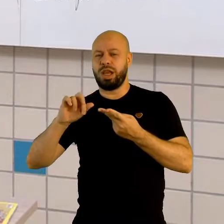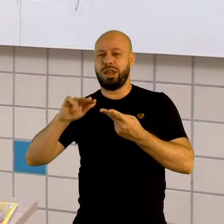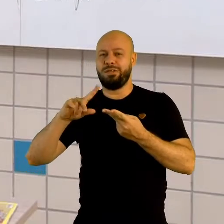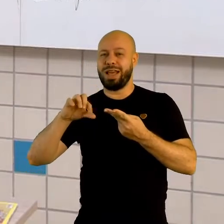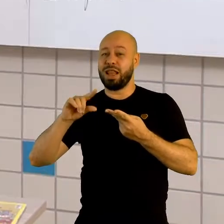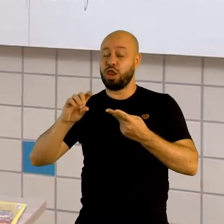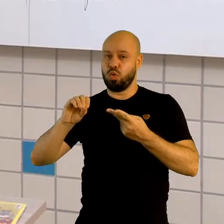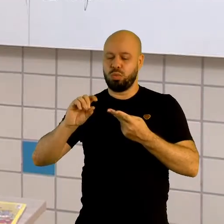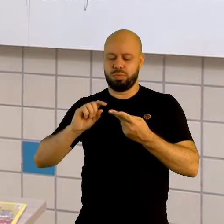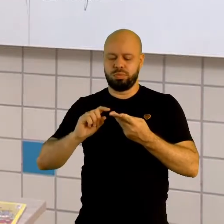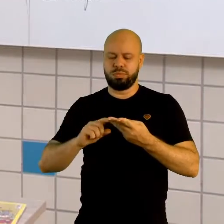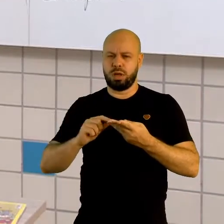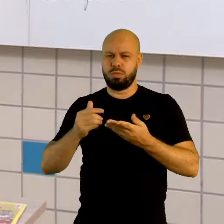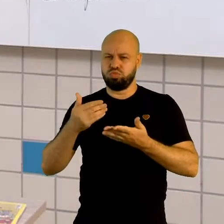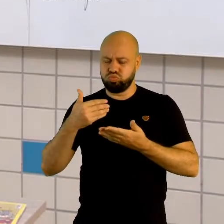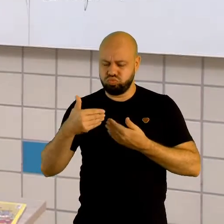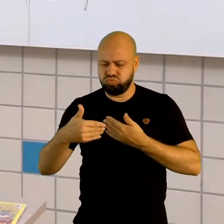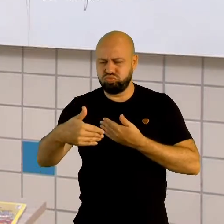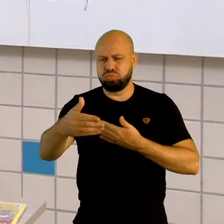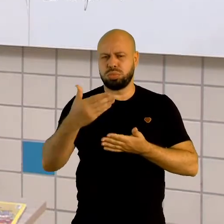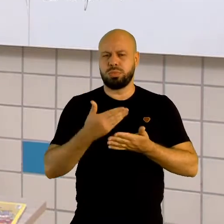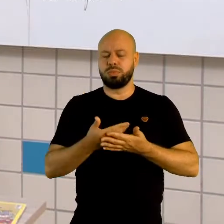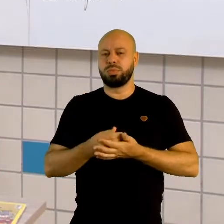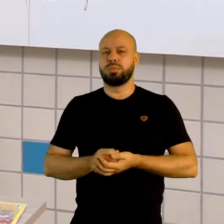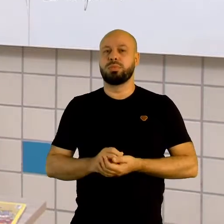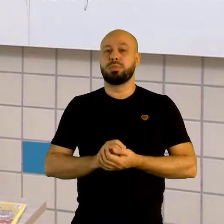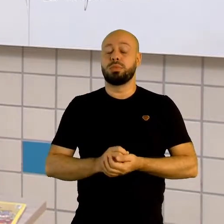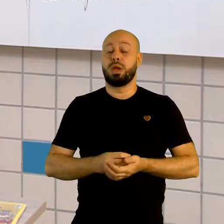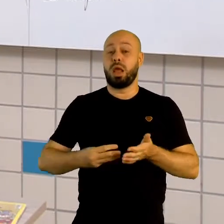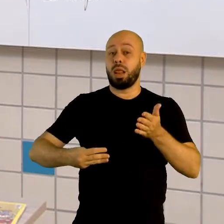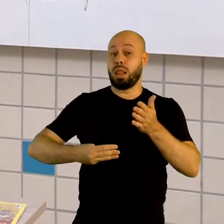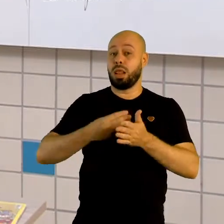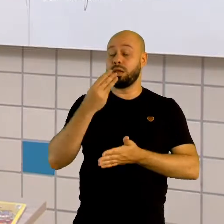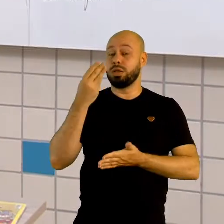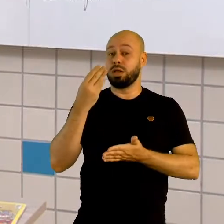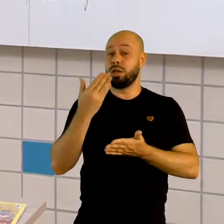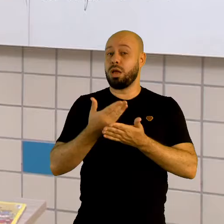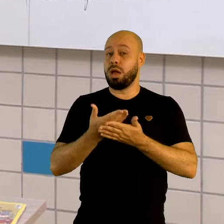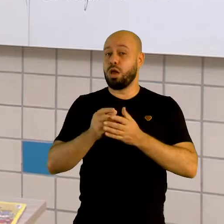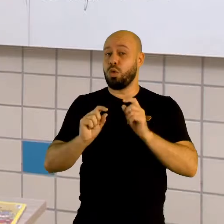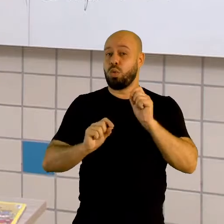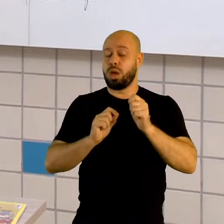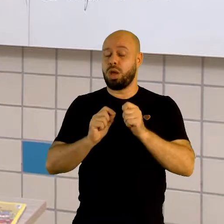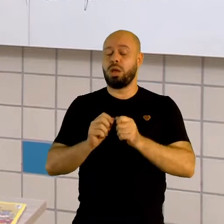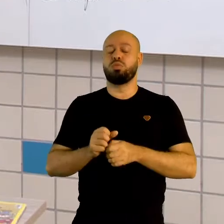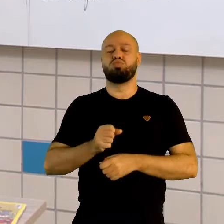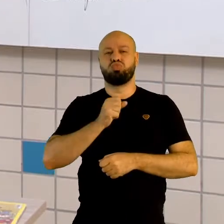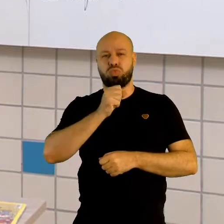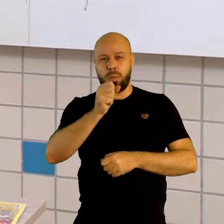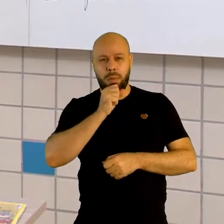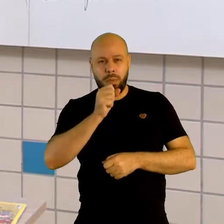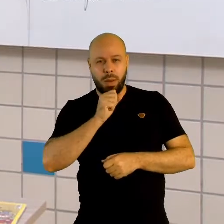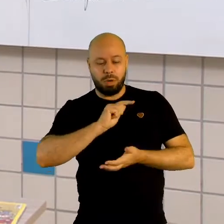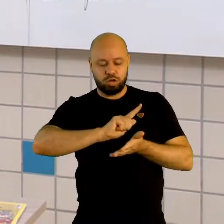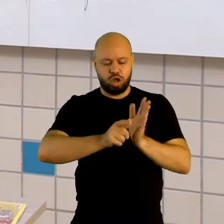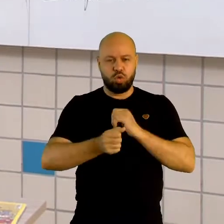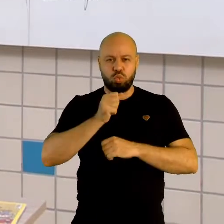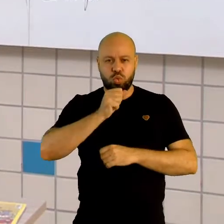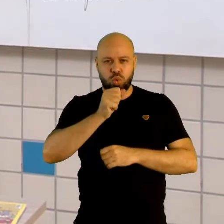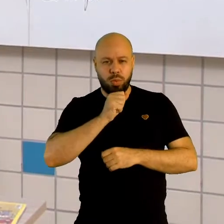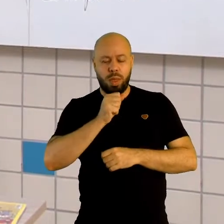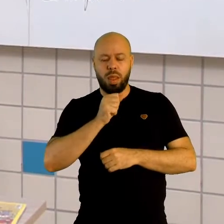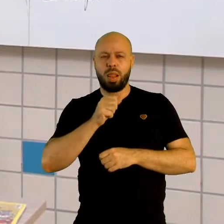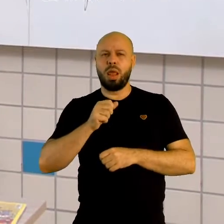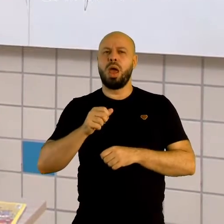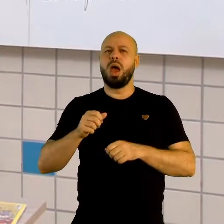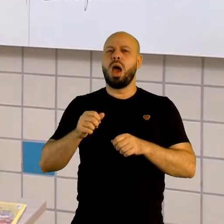em casa. O que nós aprendemos na nossa terceira teleaula? Nós vimos o gênero notícia e aprendemos sobre